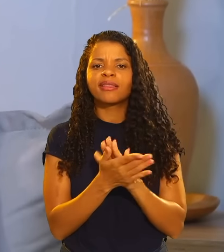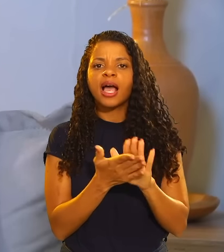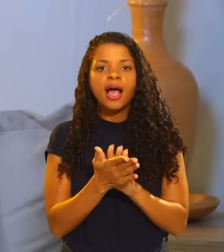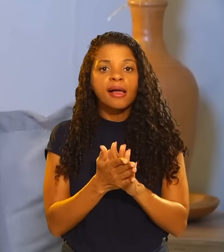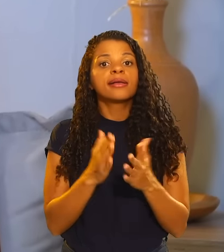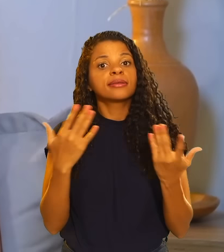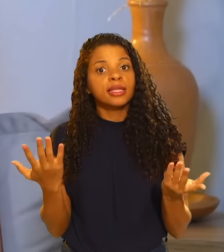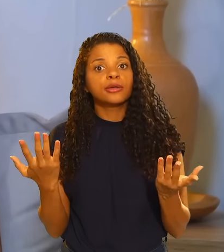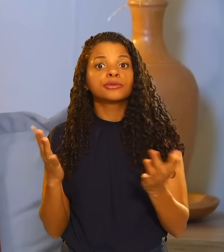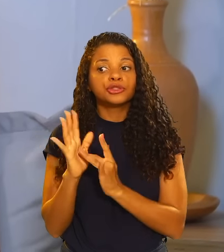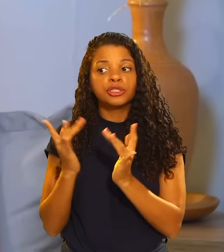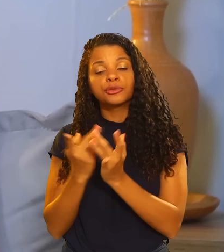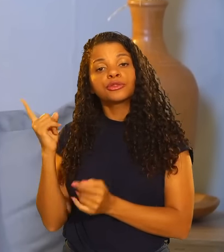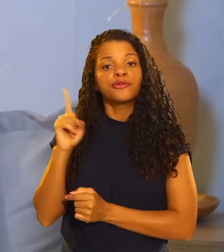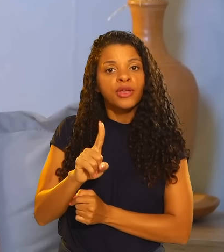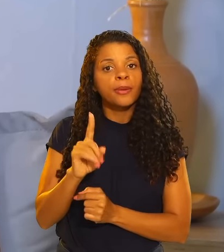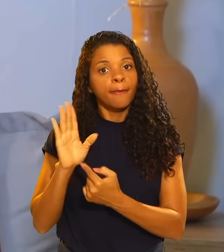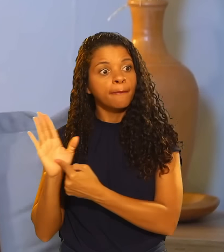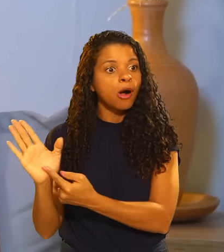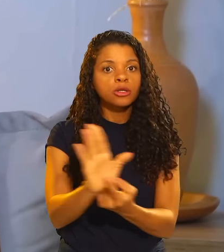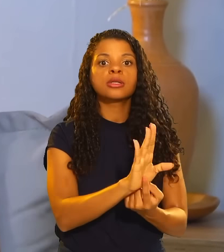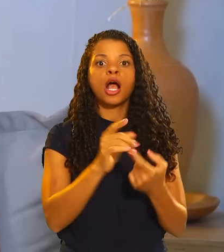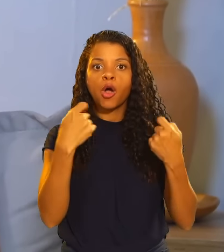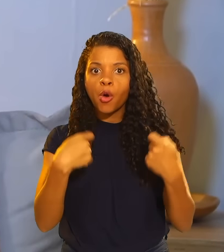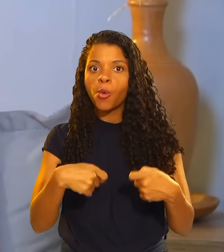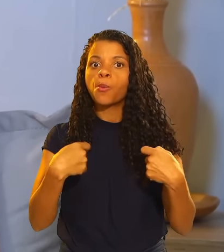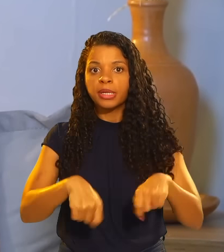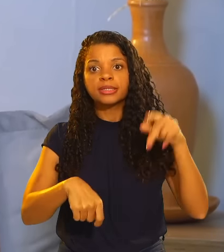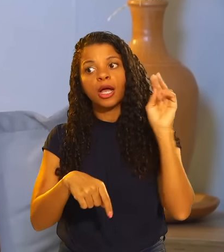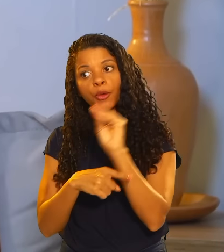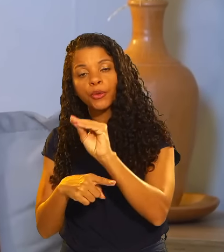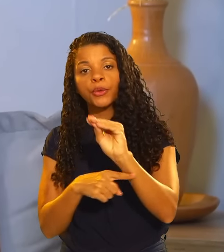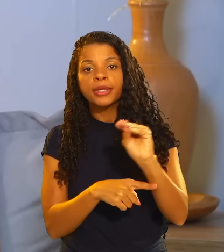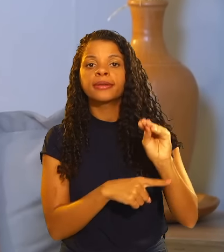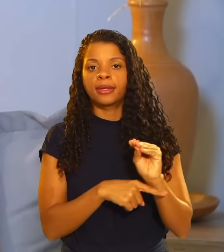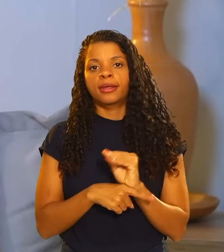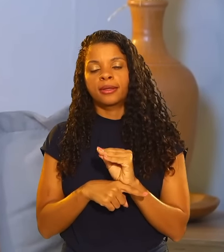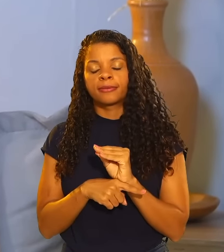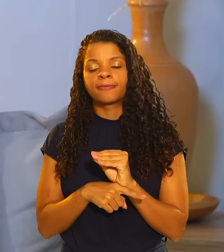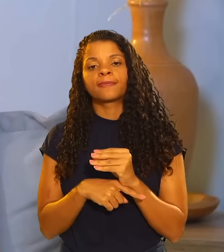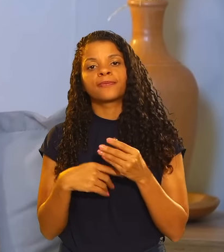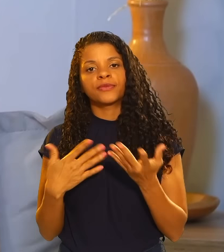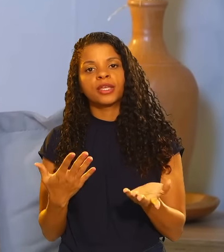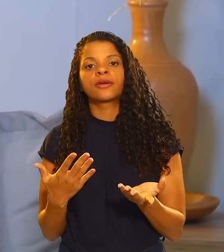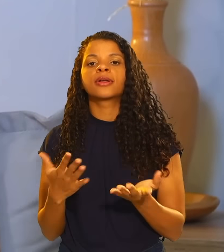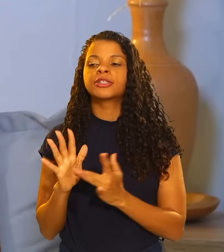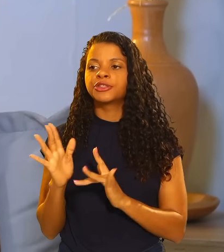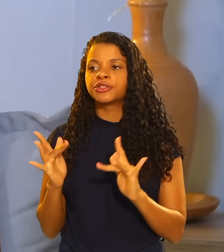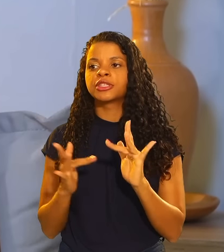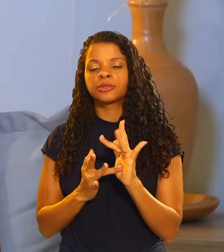fazia, voltava. E ali já estava só o ritual. E Jesus estava vivendo uma coisa